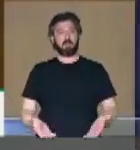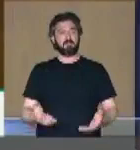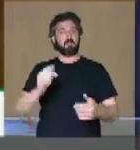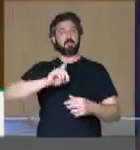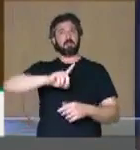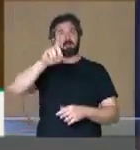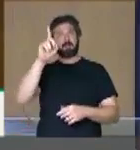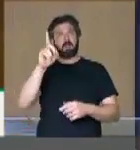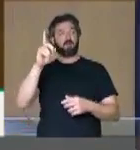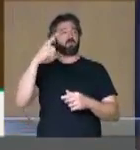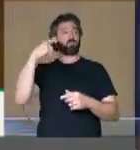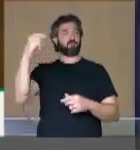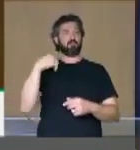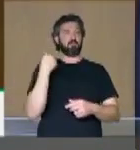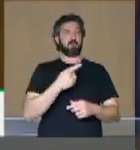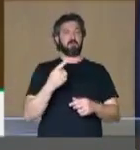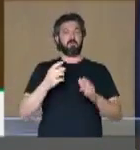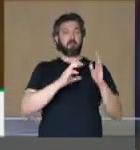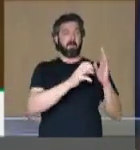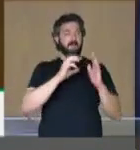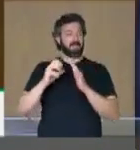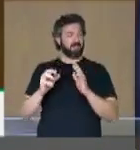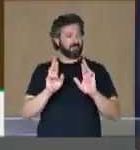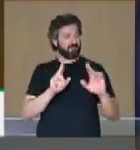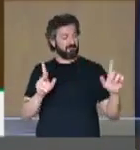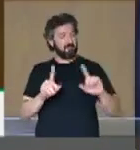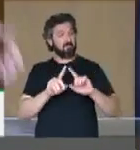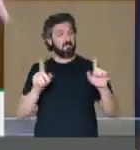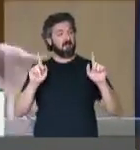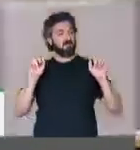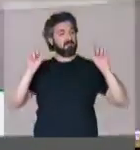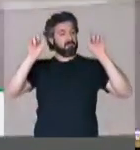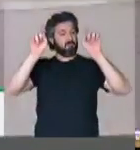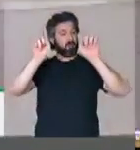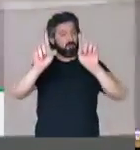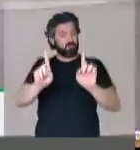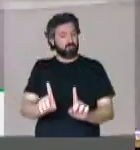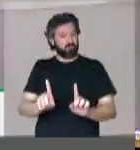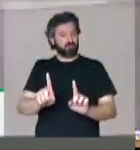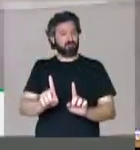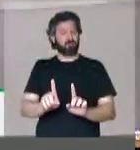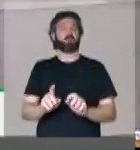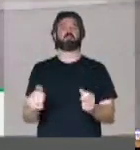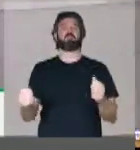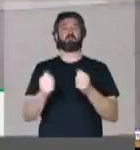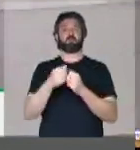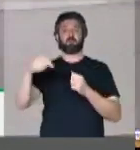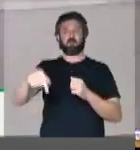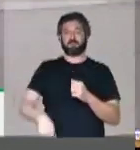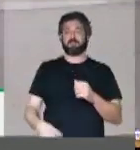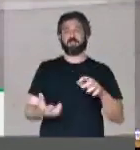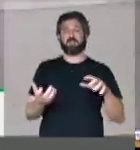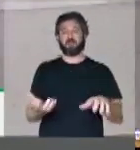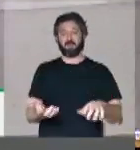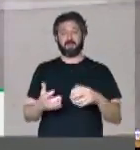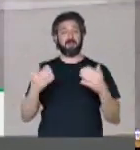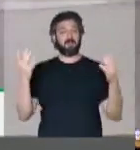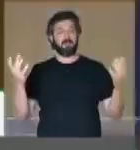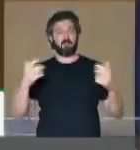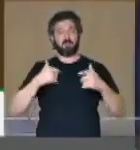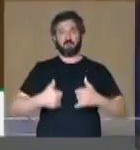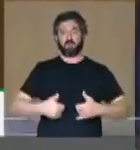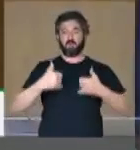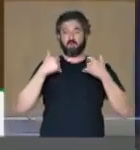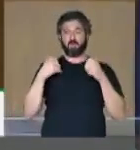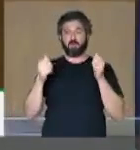Deus, que nós viéssemos por partidos diferentes para que os dois estivessem presentes aqui nesse dia. Então, eu tenho